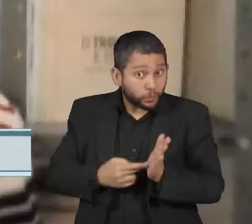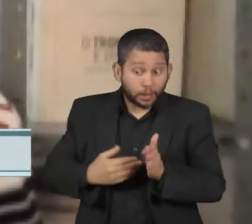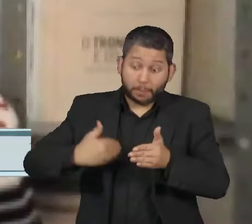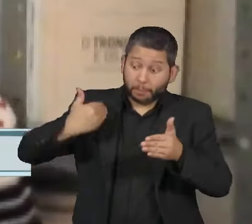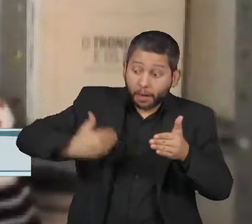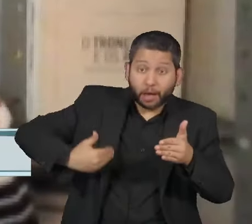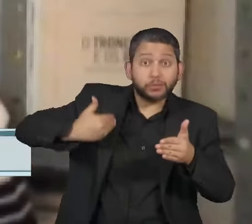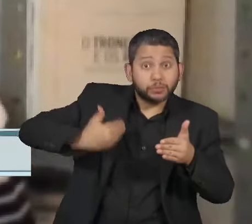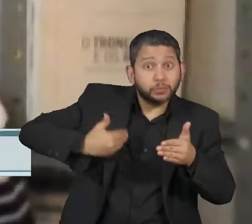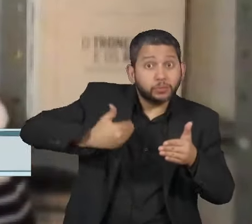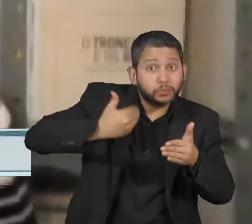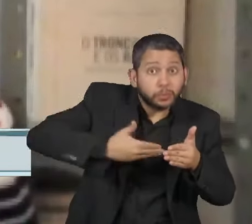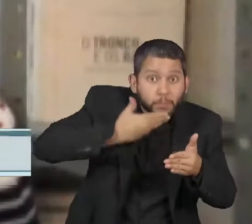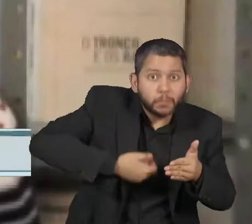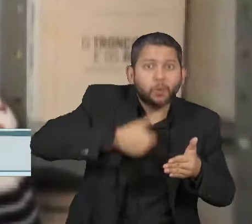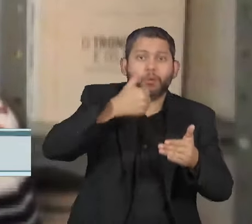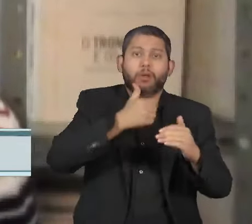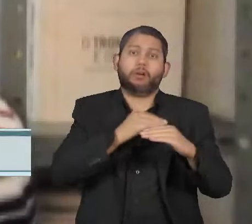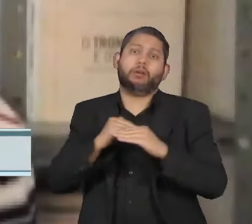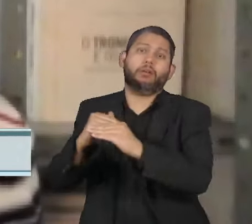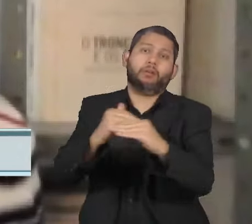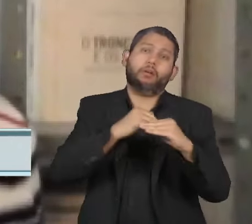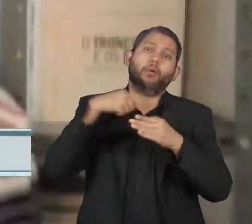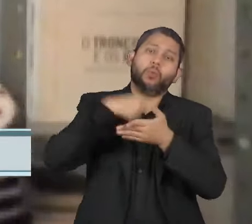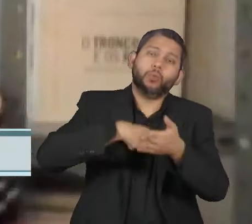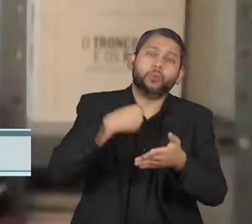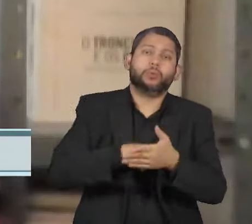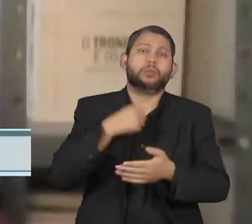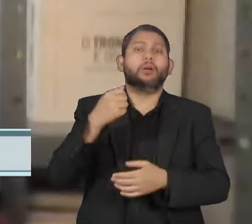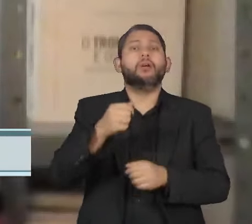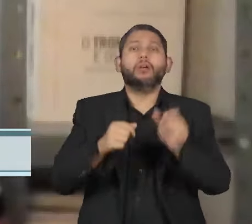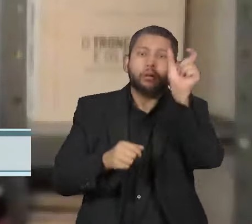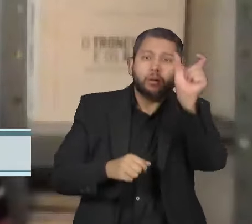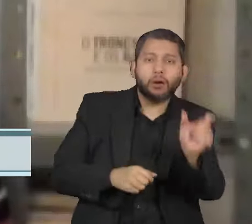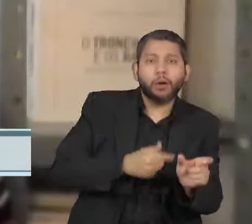a mais em direção à luta pela igualdade, pela equidade de gênero.